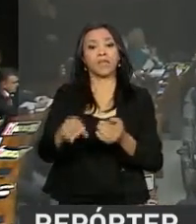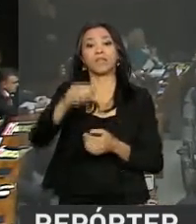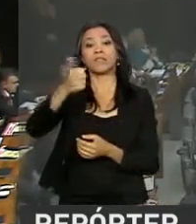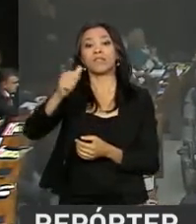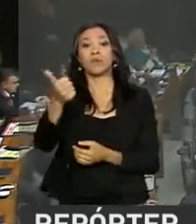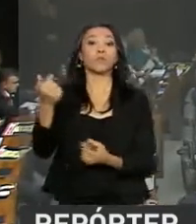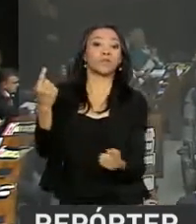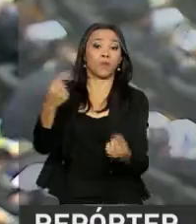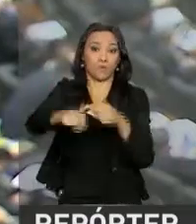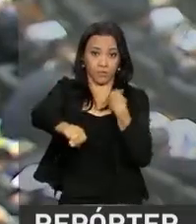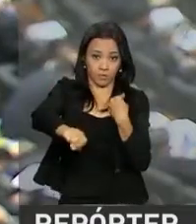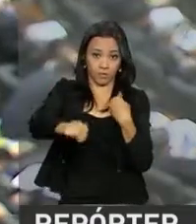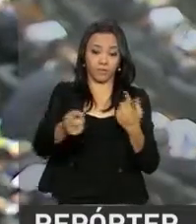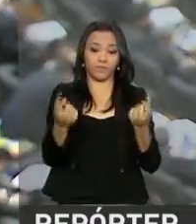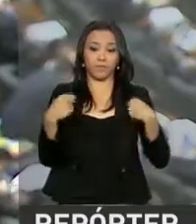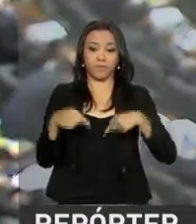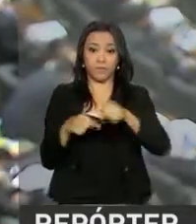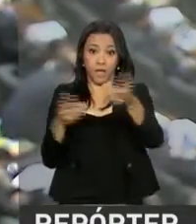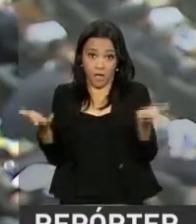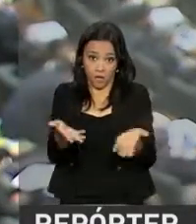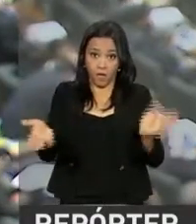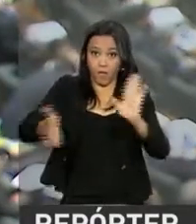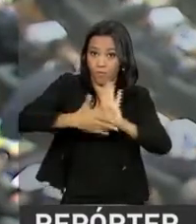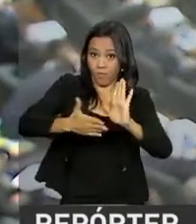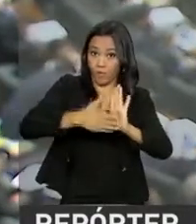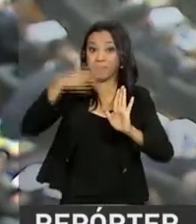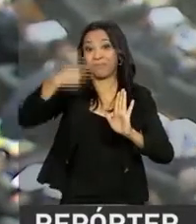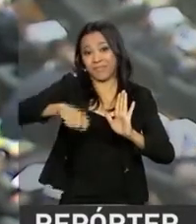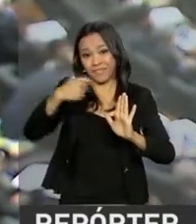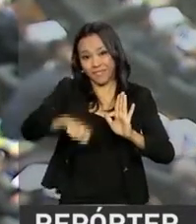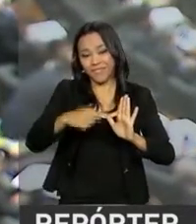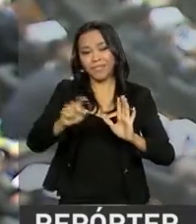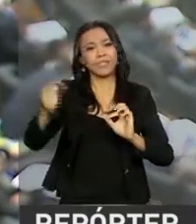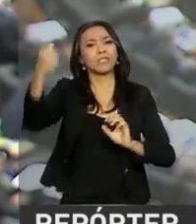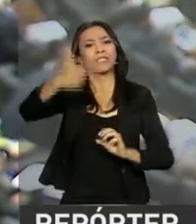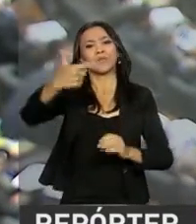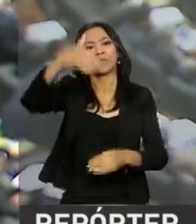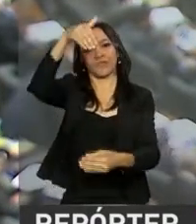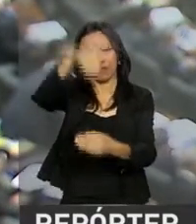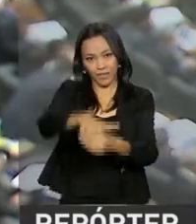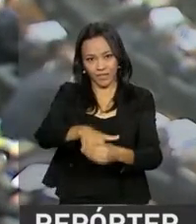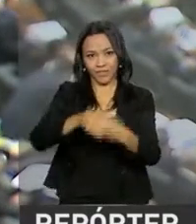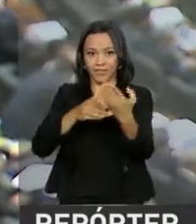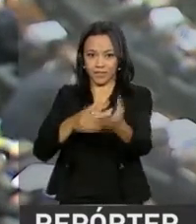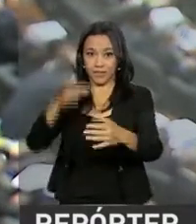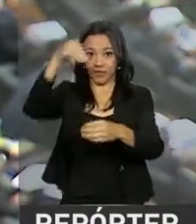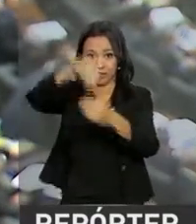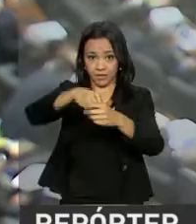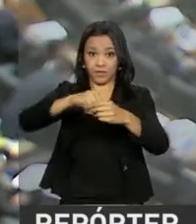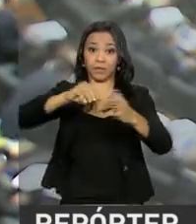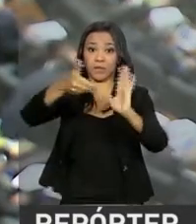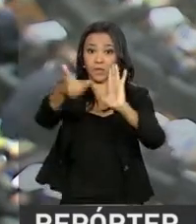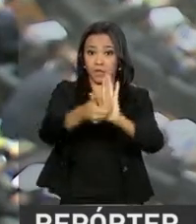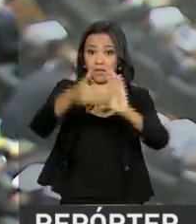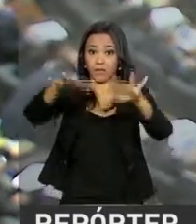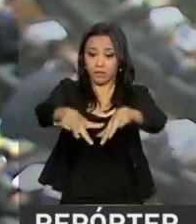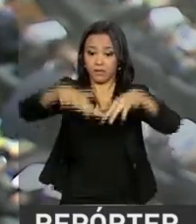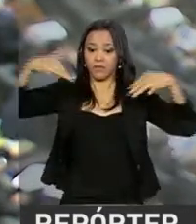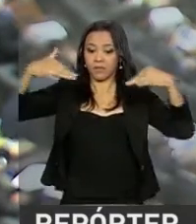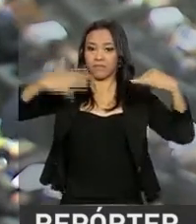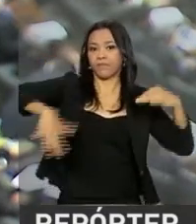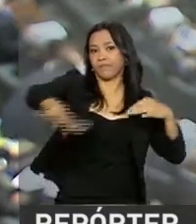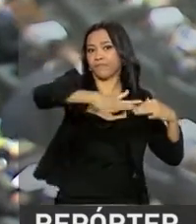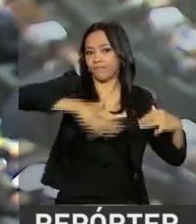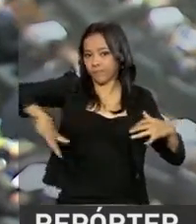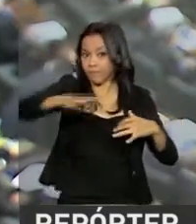111 contrários. Agora a proposta precisa passar por um segundo turno de votação aqui na Câmara dos Deputados. Para